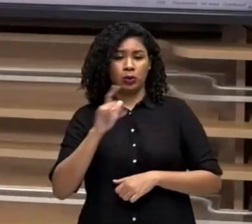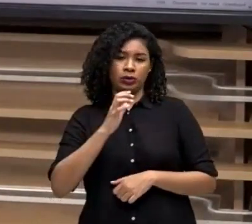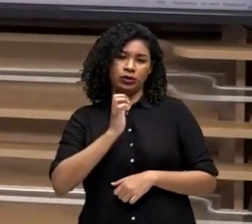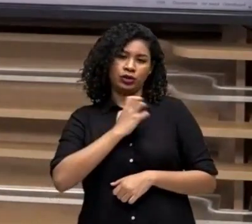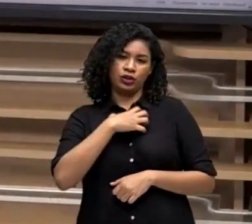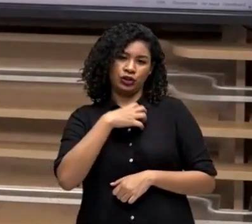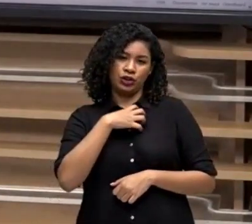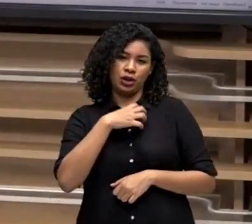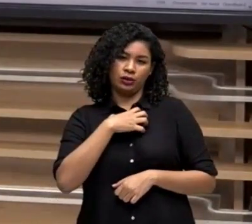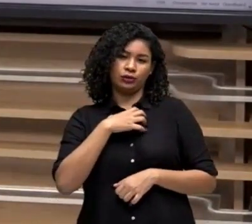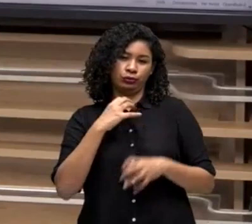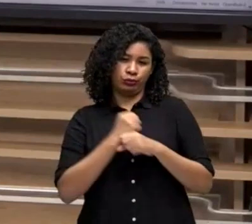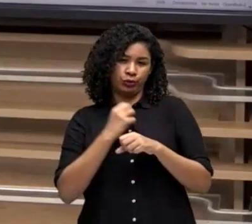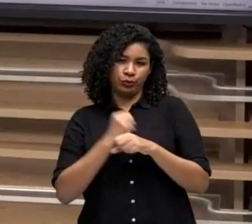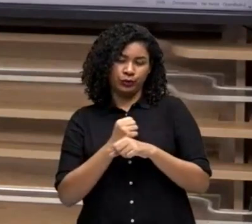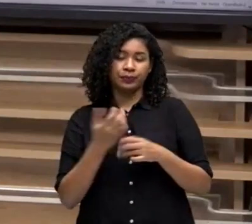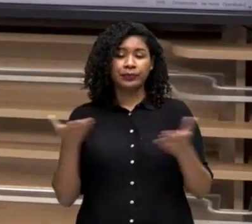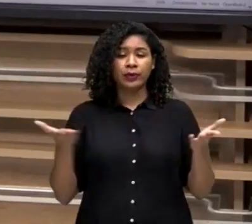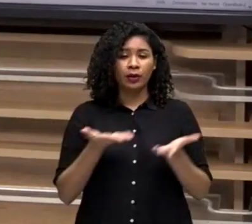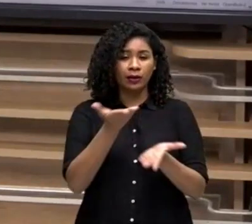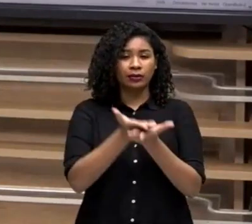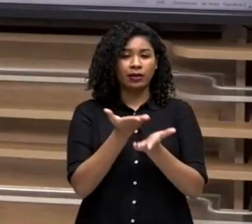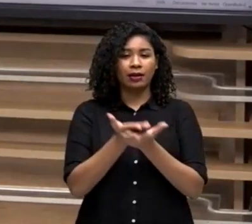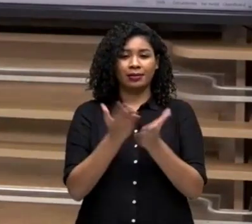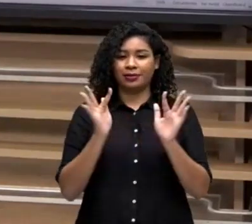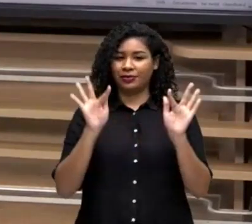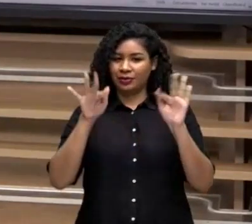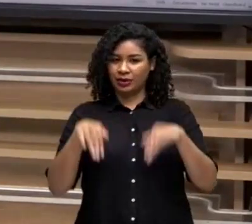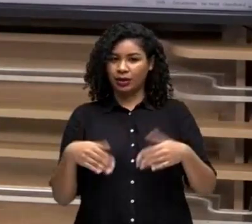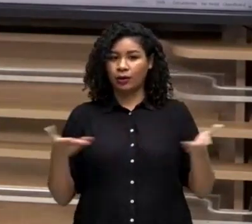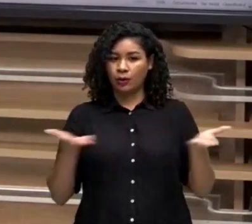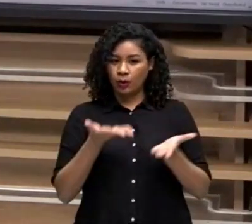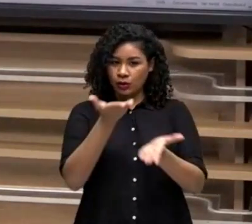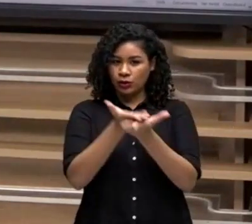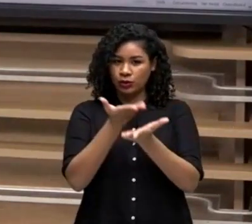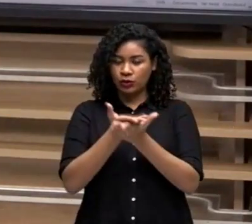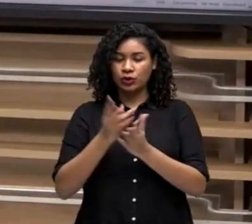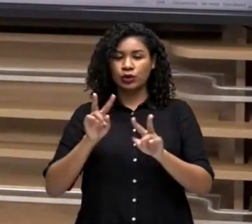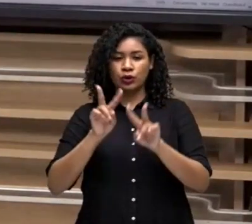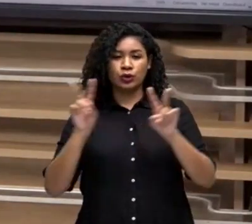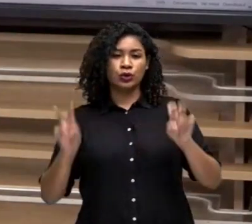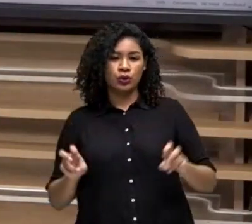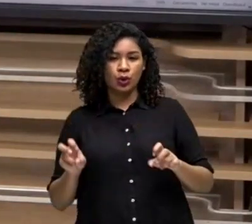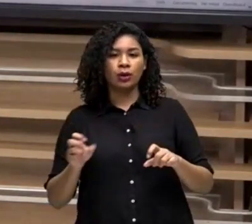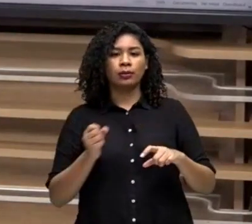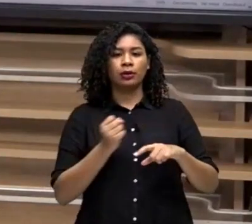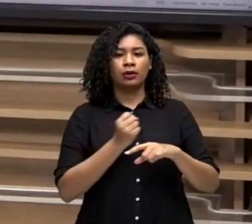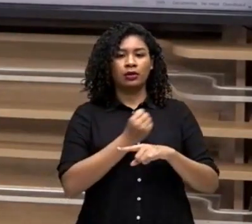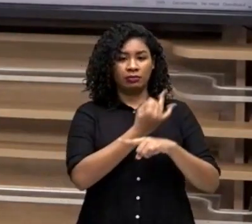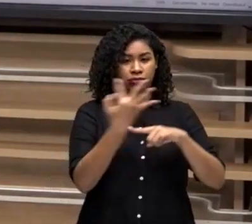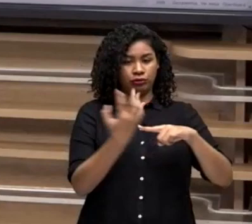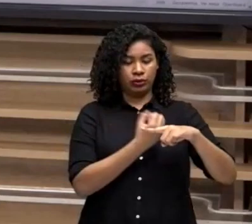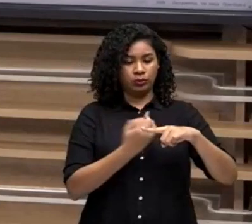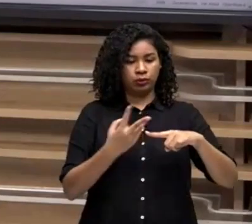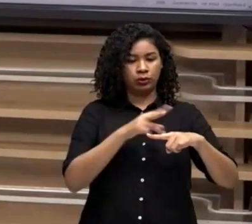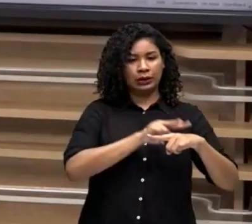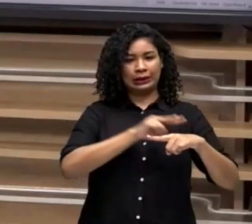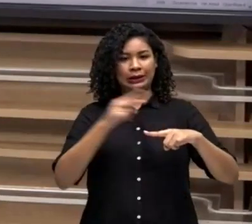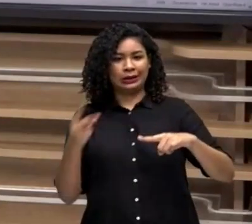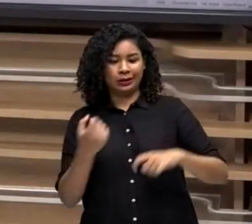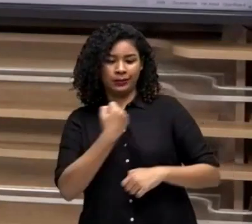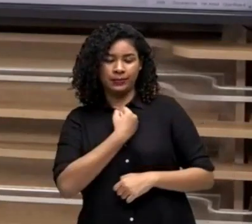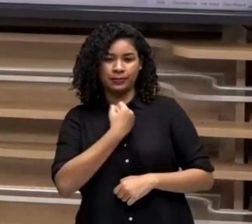Então, a gente vai finalizando aqui a nossa aula, onde nós trabalhamos aqui a transformação de números fracionários em